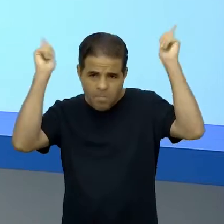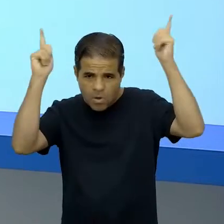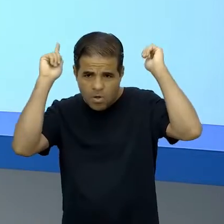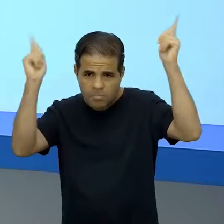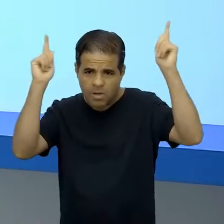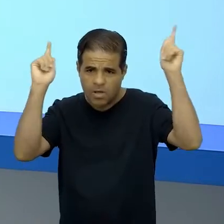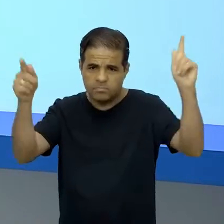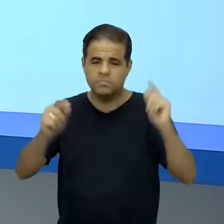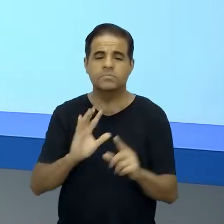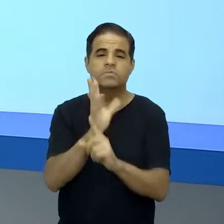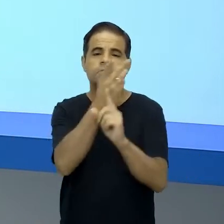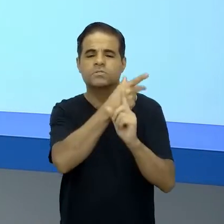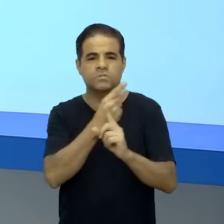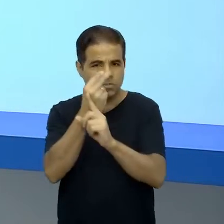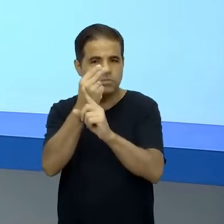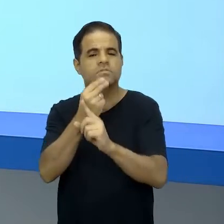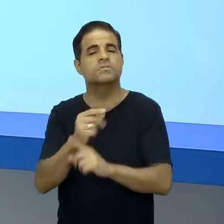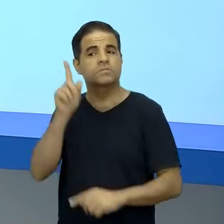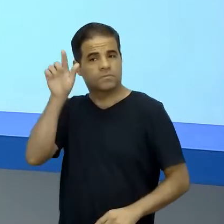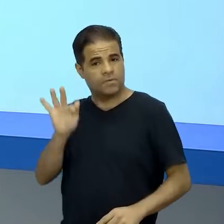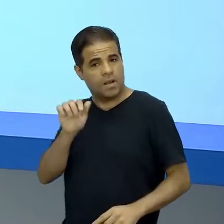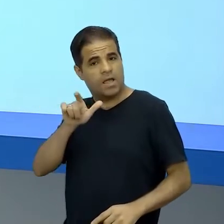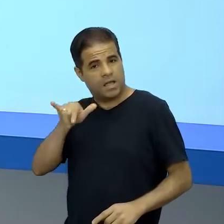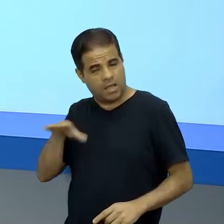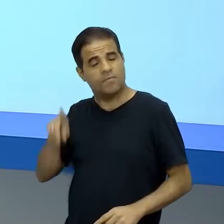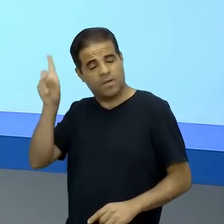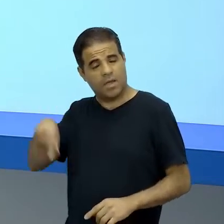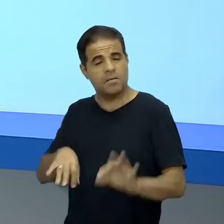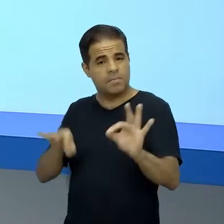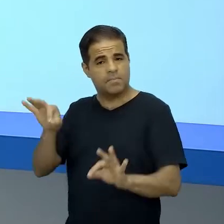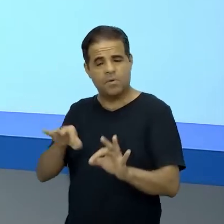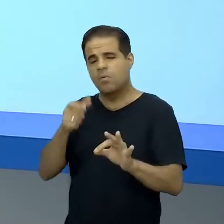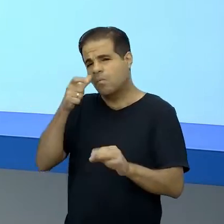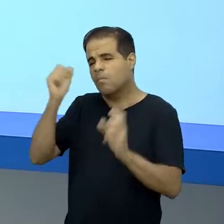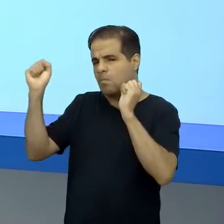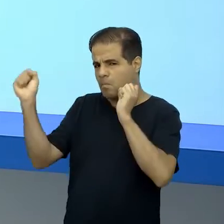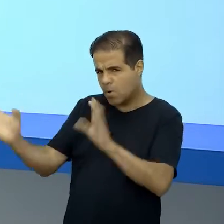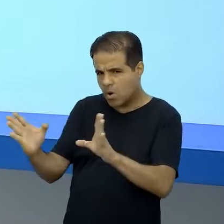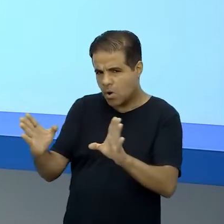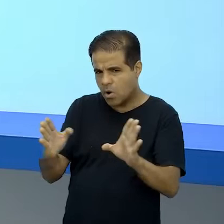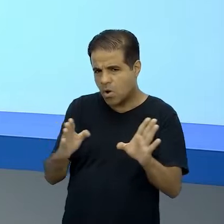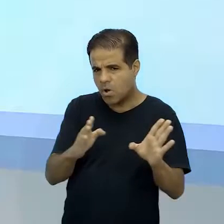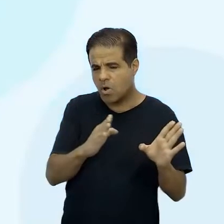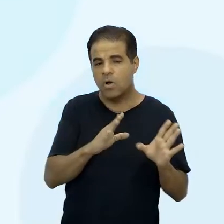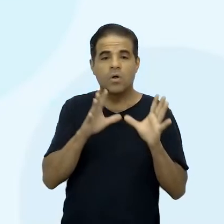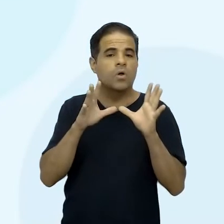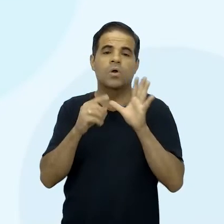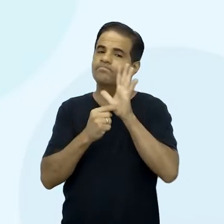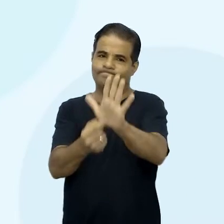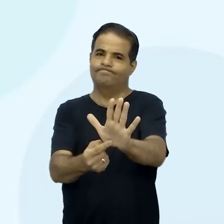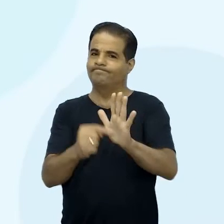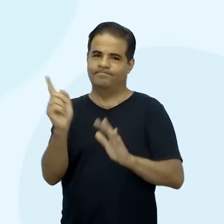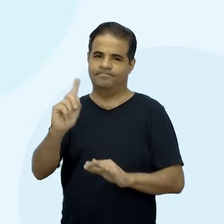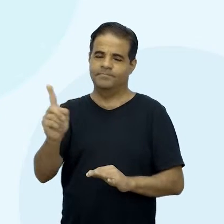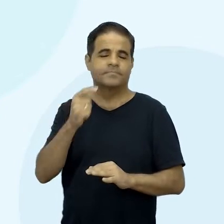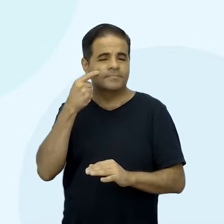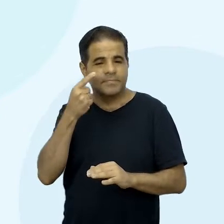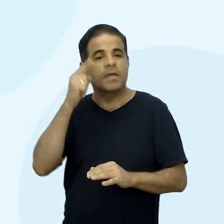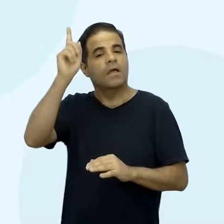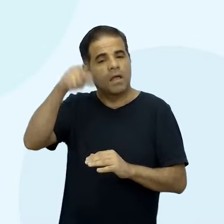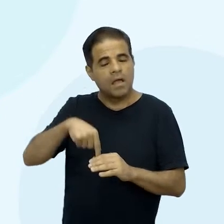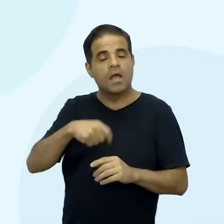arte, e foi o que o Flávio de Carvalho fez. Eu trouxe para vocês aí um vídeo, eu não vou poder passar, é só para vocês printarem.